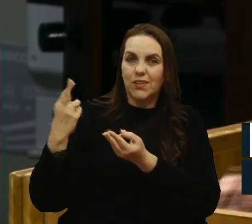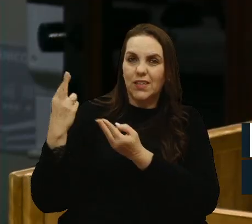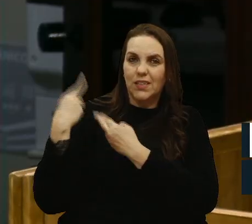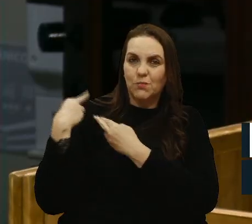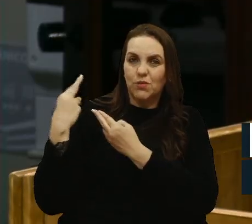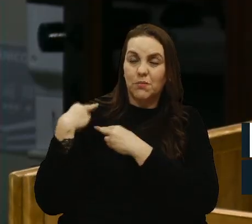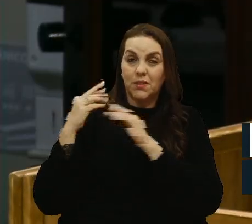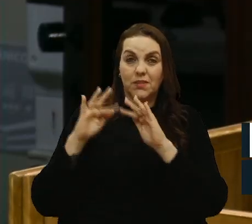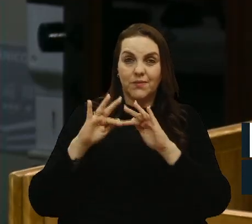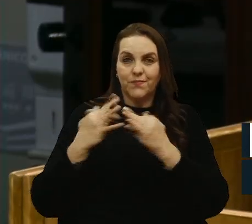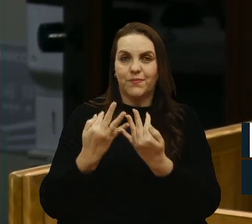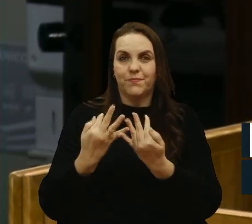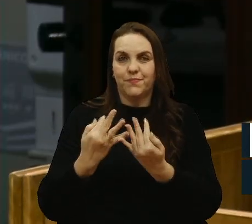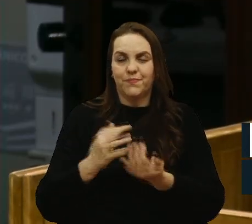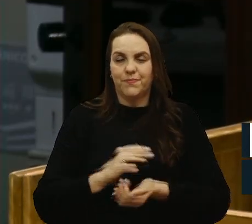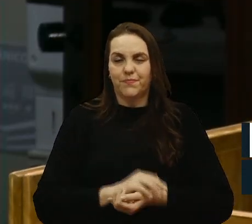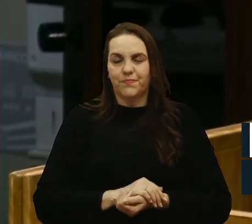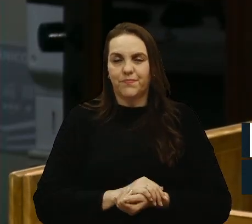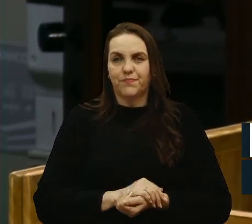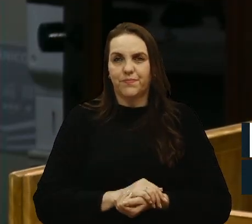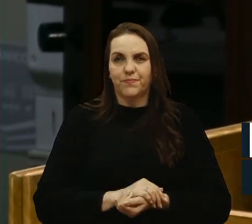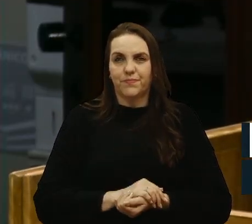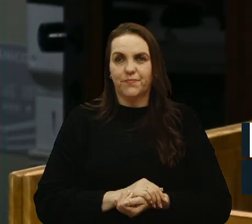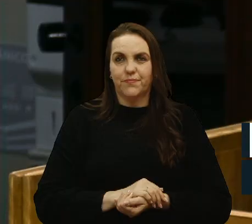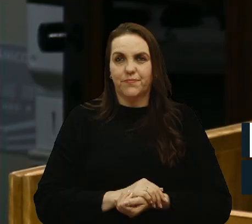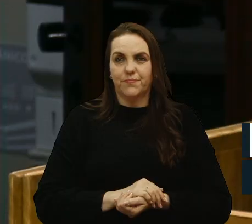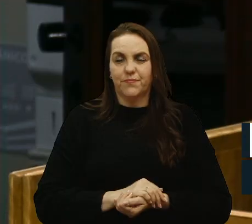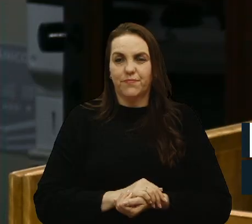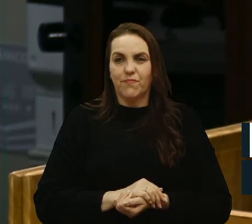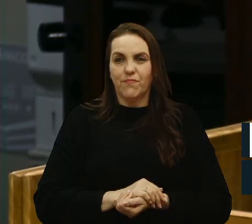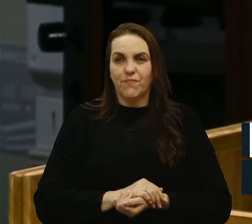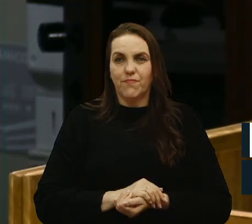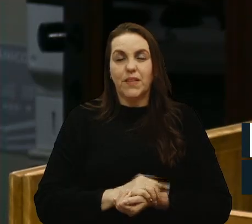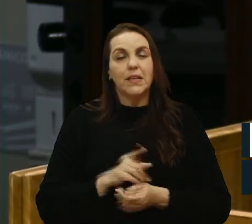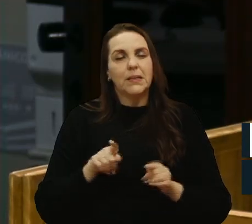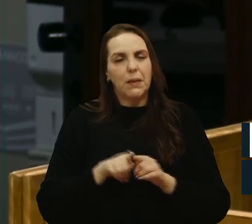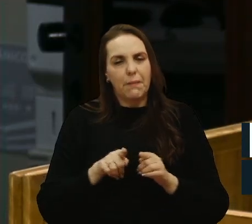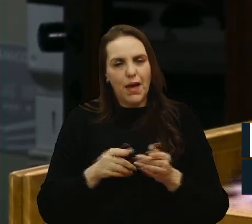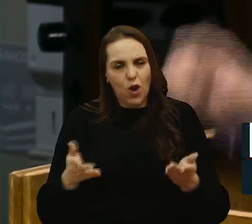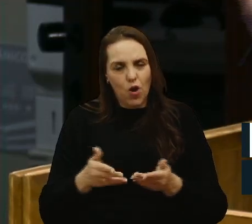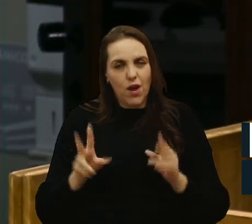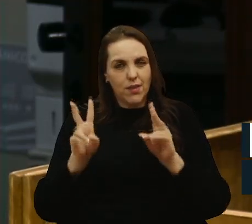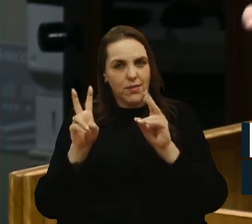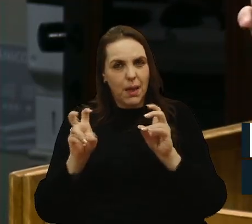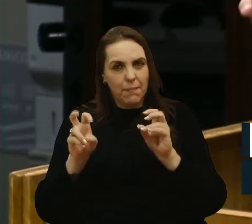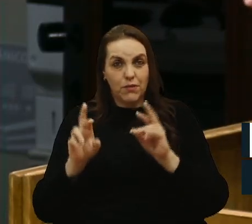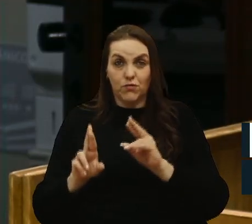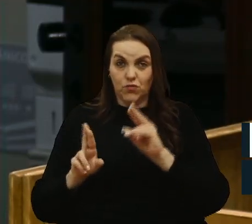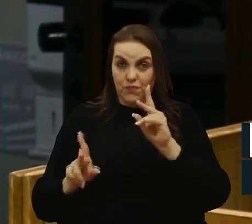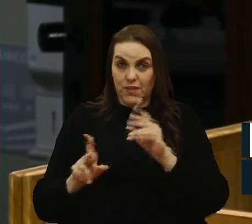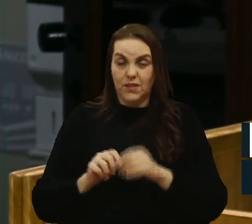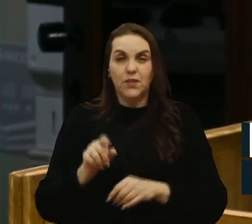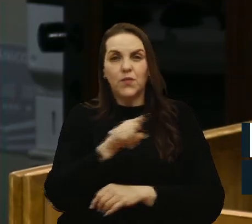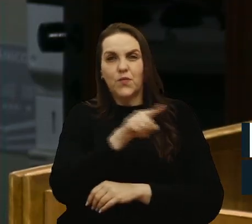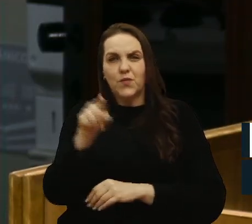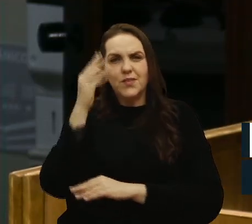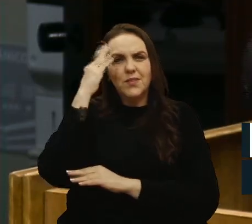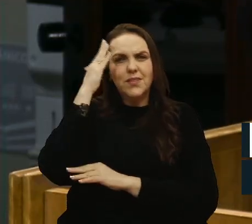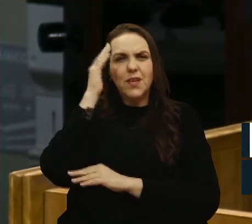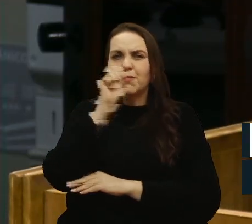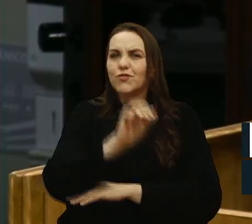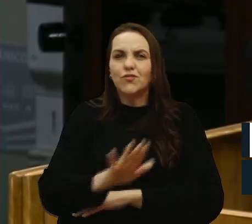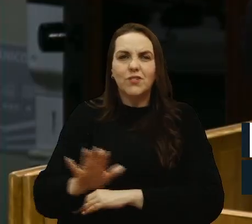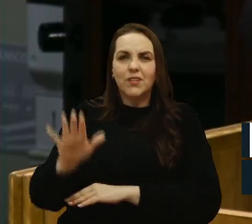das famílias. Vou entrar num outro tema. Vocês sabem, em